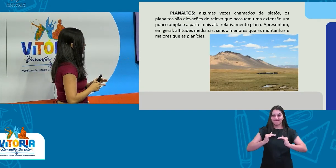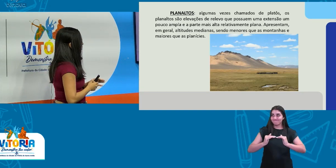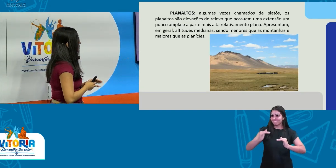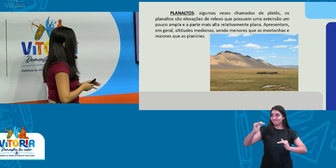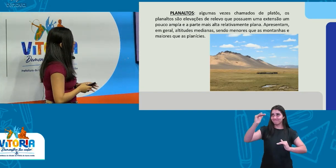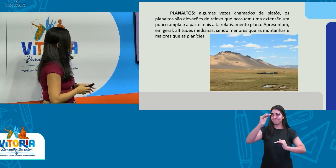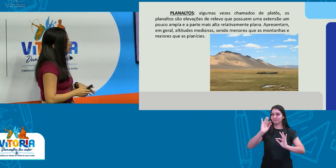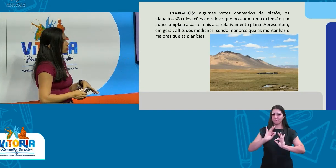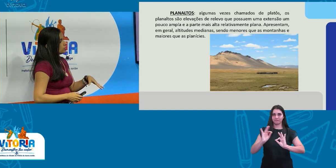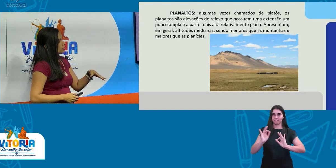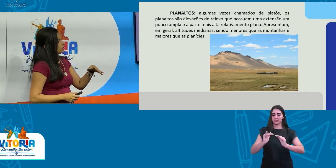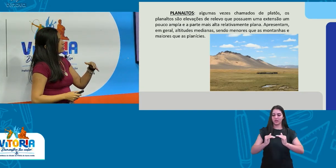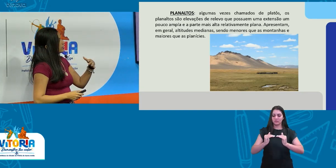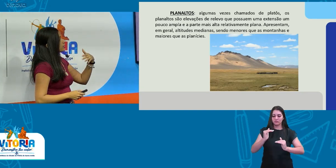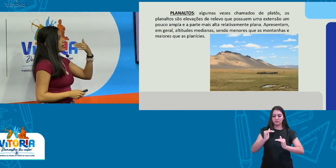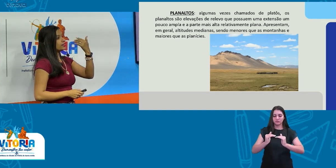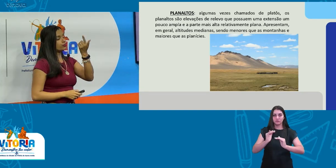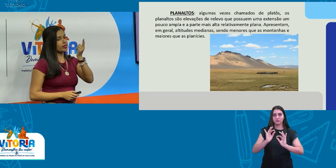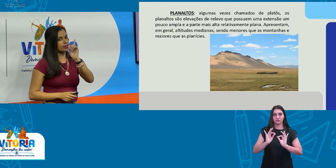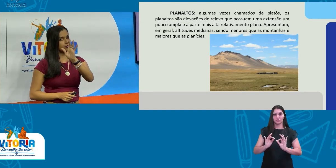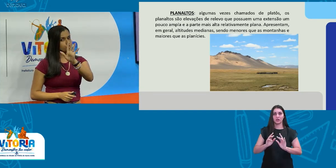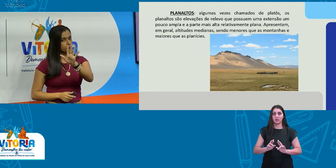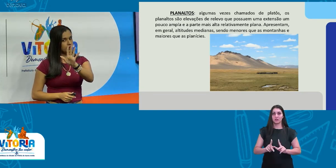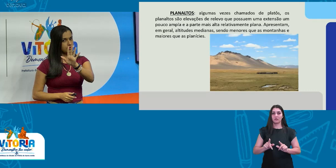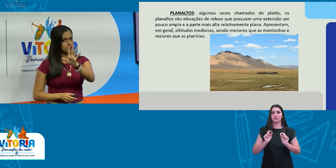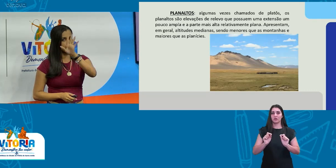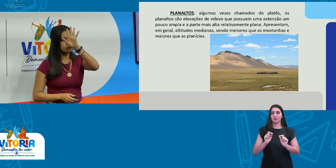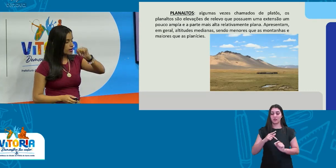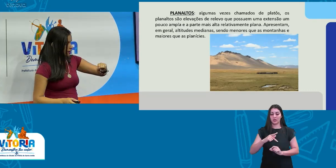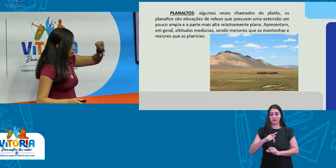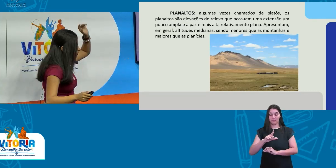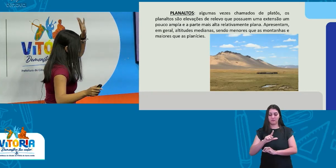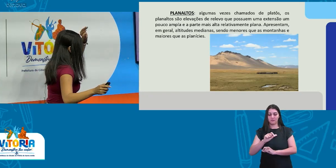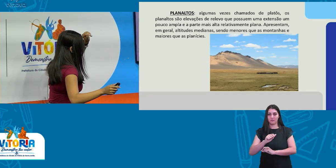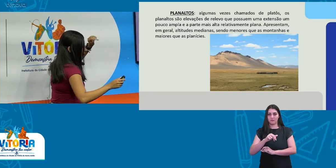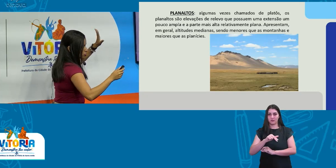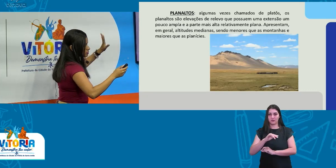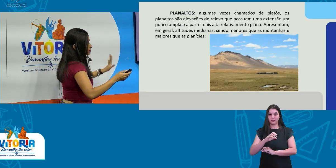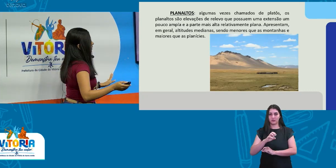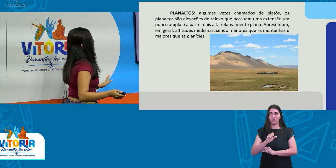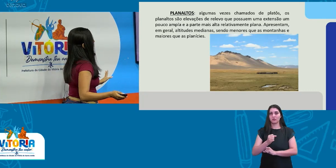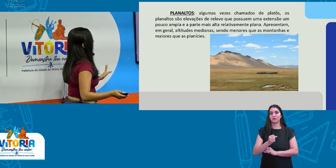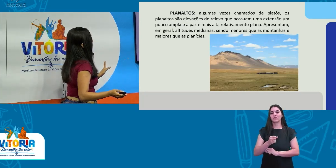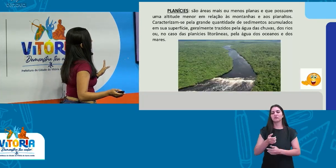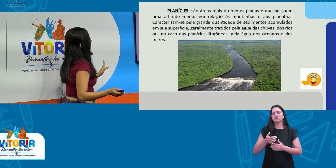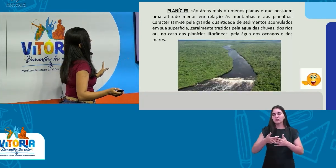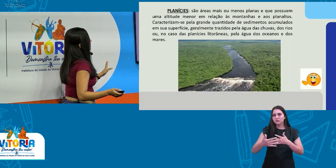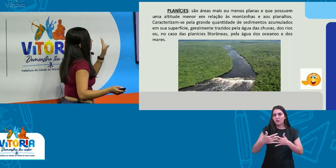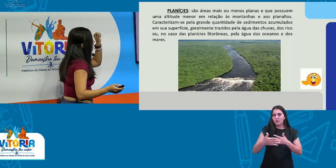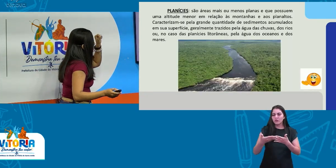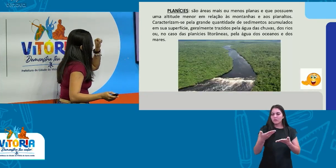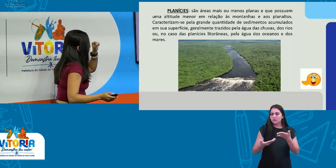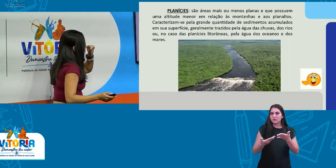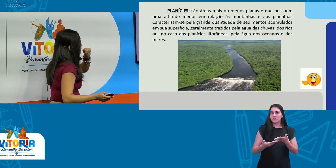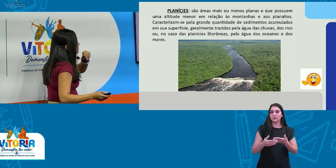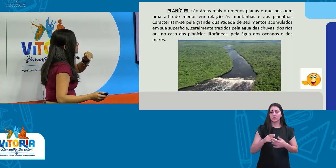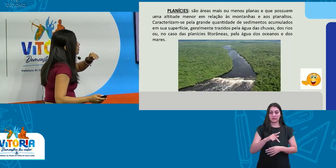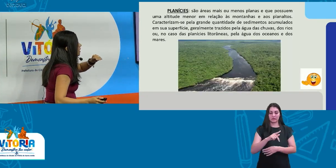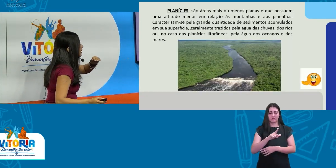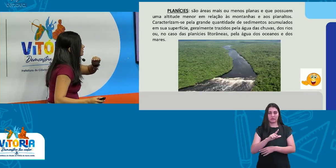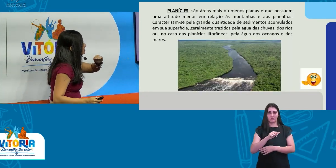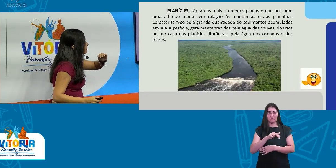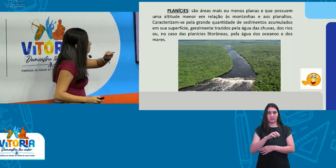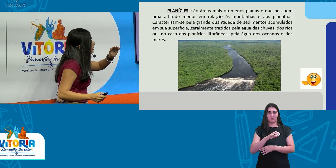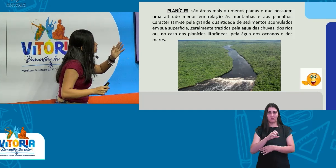montanhas, tá certo? Que é diferente das planícies. Vamos lá, vamos continuar aqui para a gente não se perder. Planícies